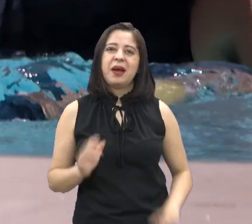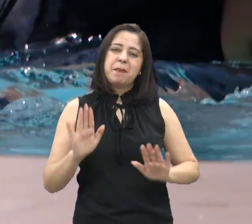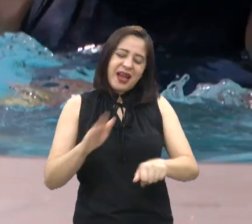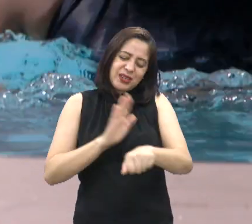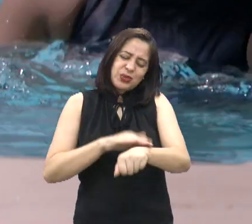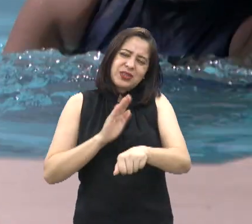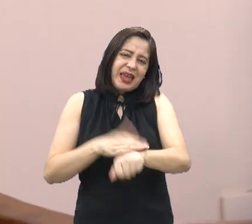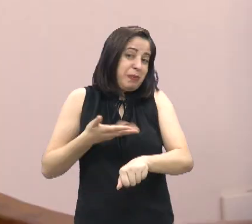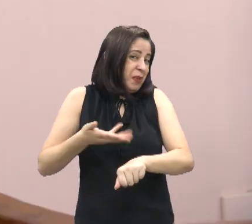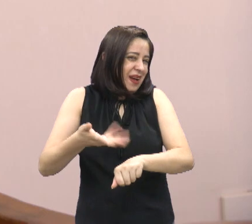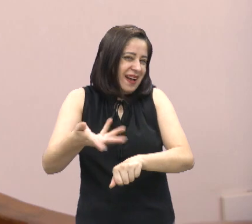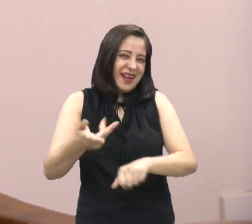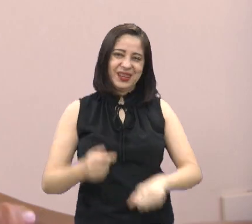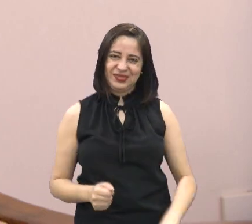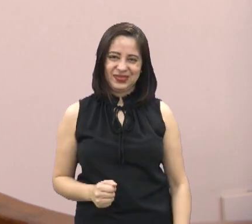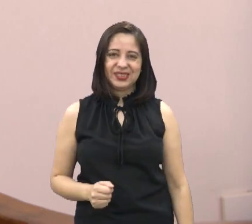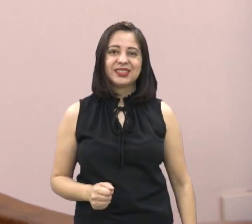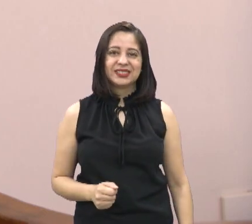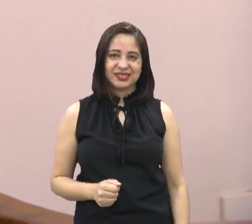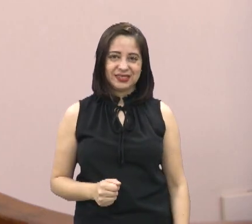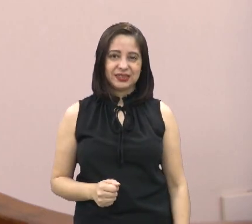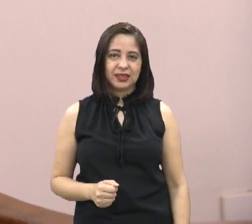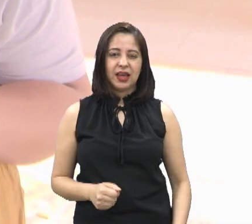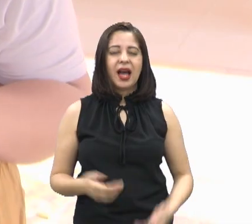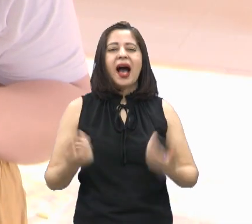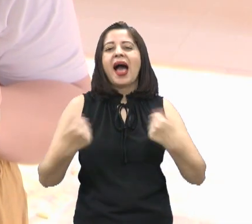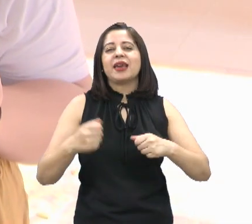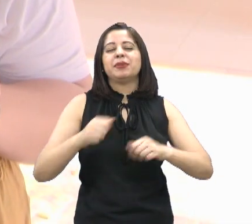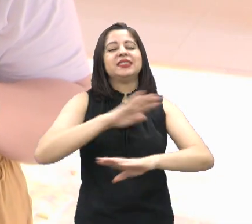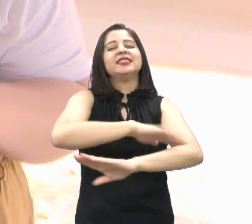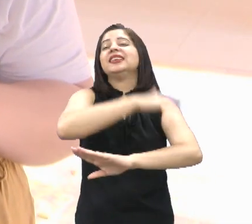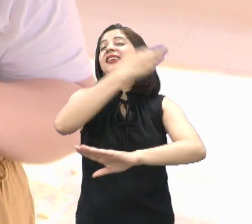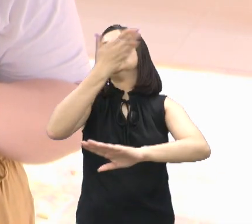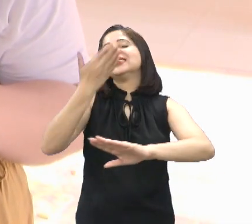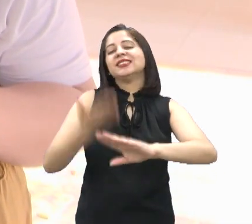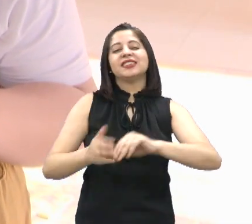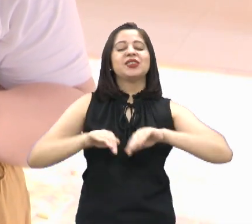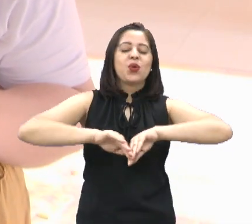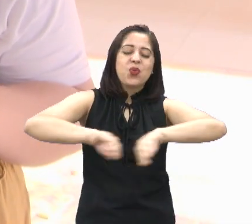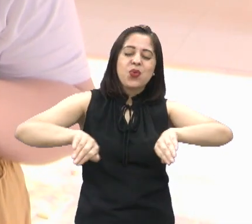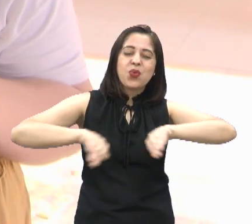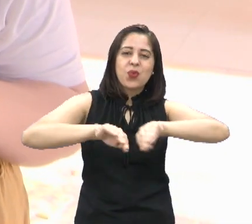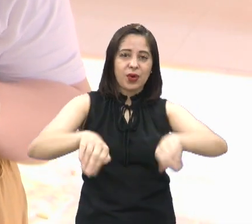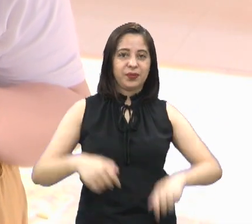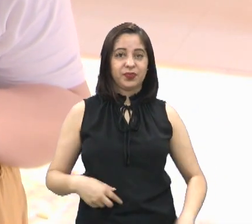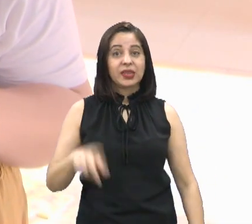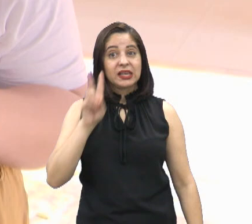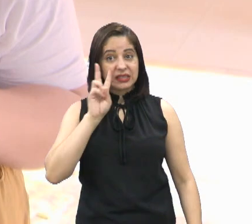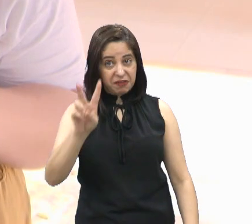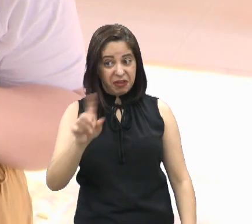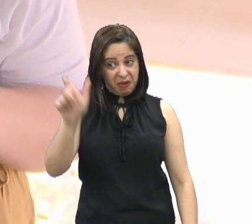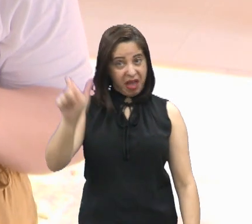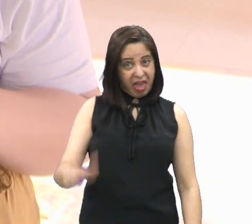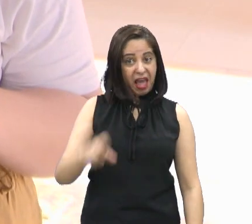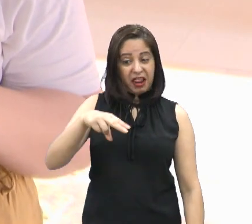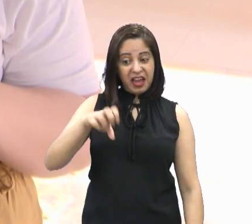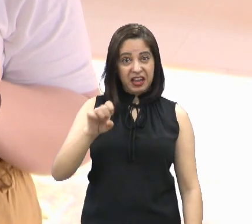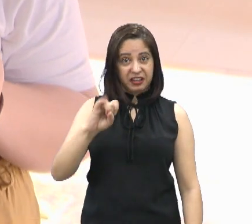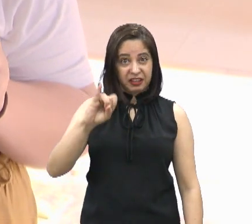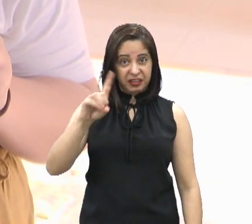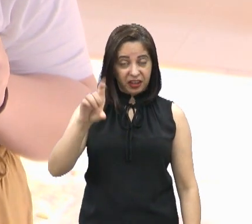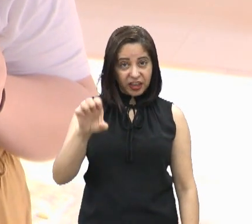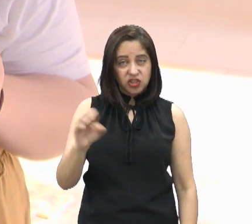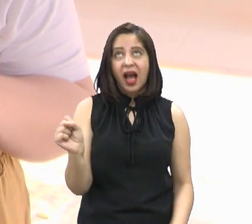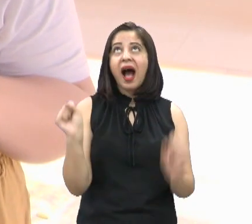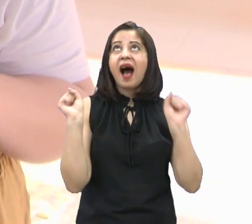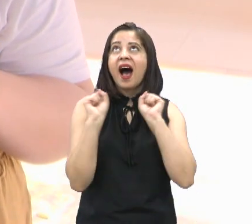né? Tinha que ficar o dia inteiro, né? É isso aí, Gi. Como a gente viu, a Dona Neide adora fazer aula de natação. Para